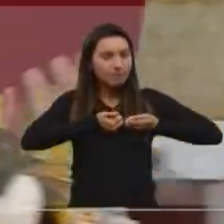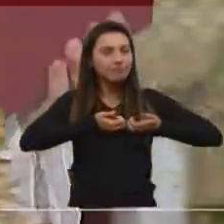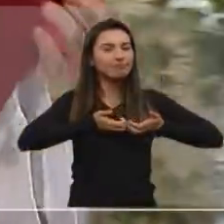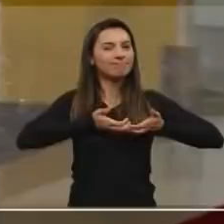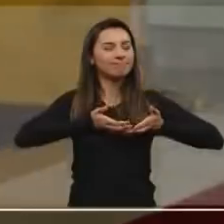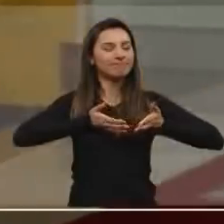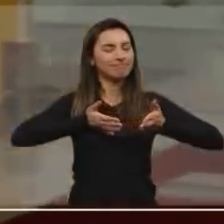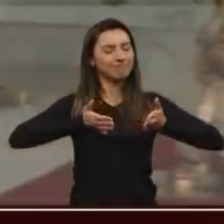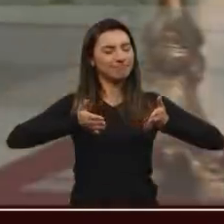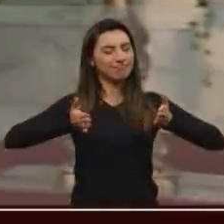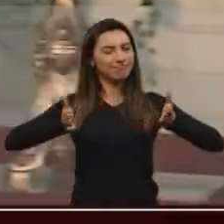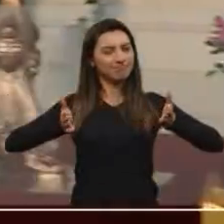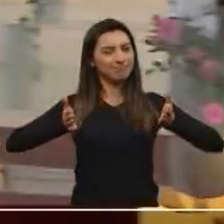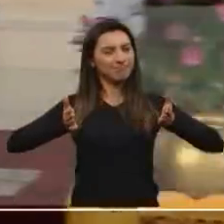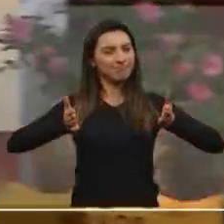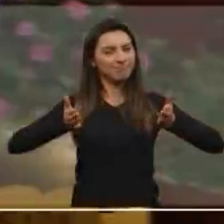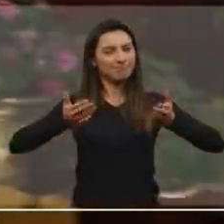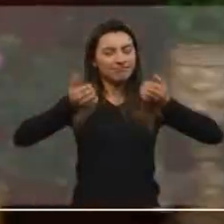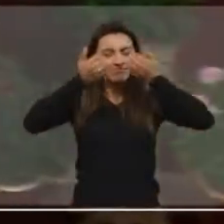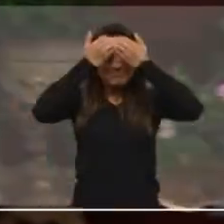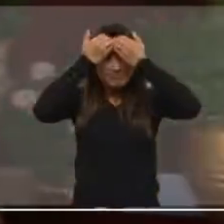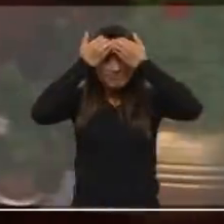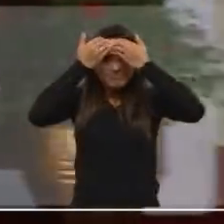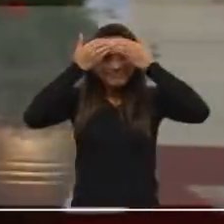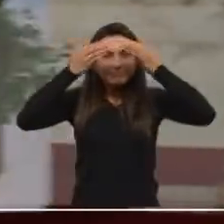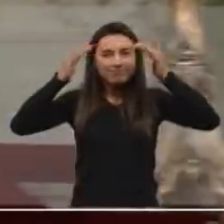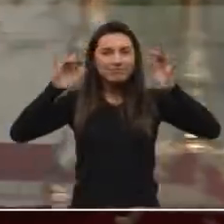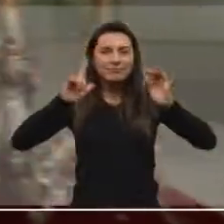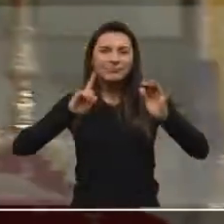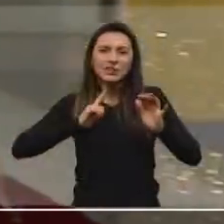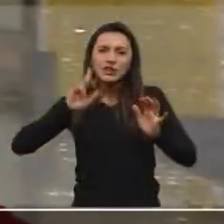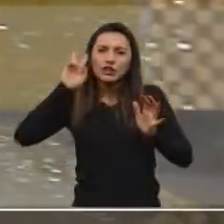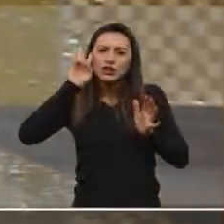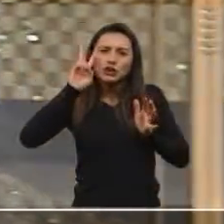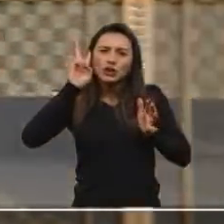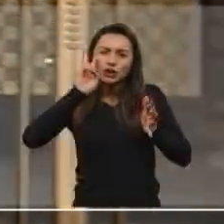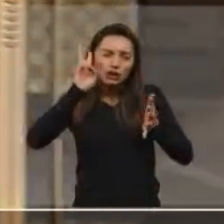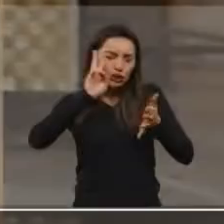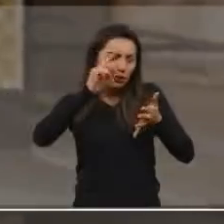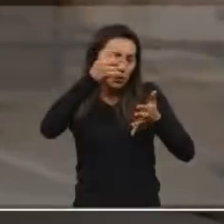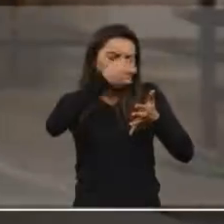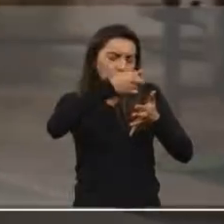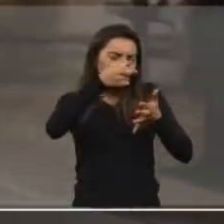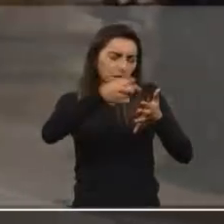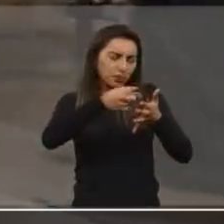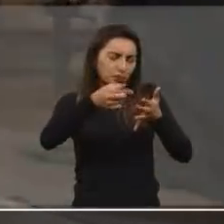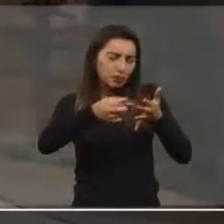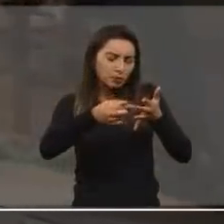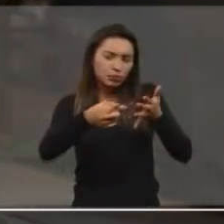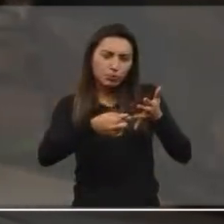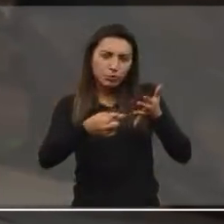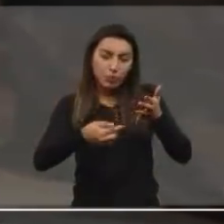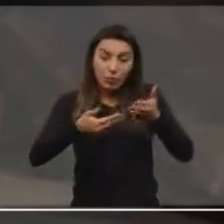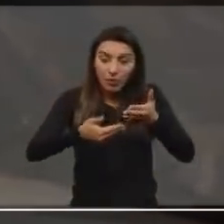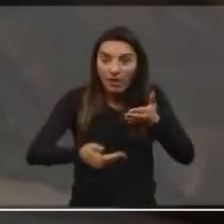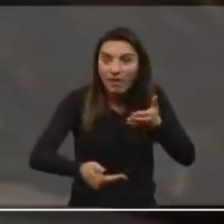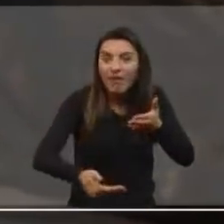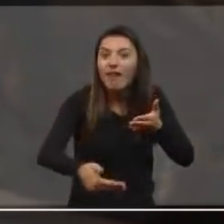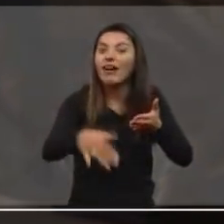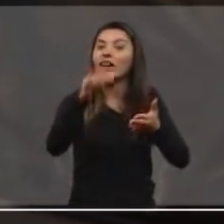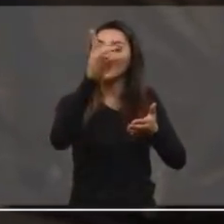um dos abre uma série de parábolas e não só hoje mas dos